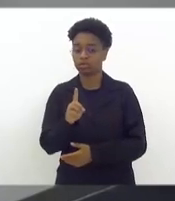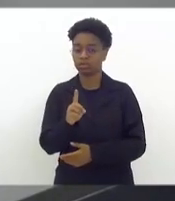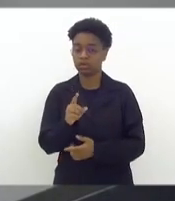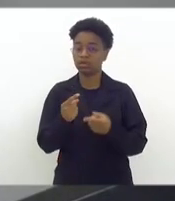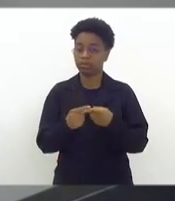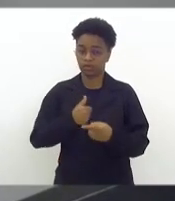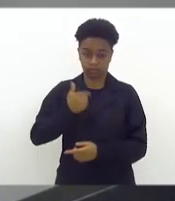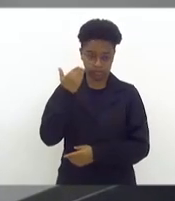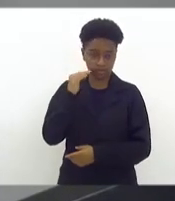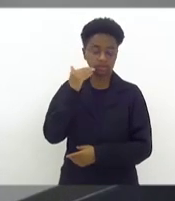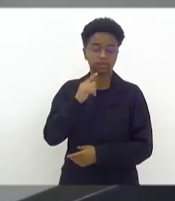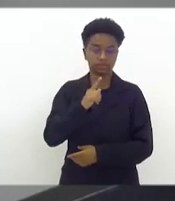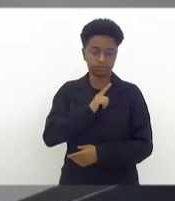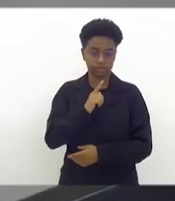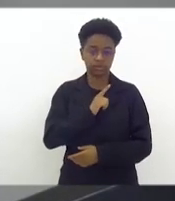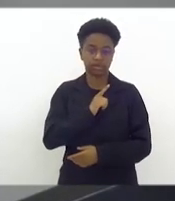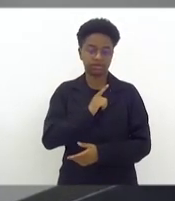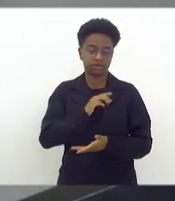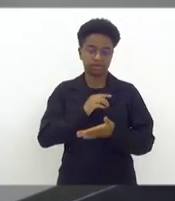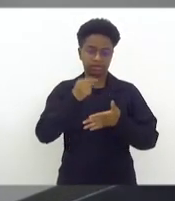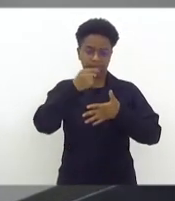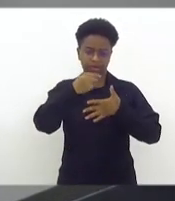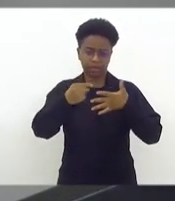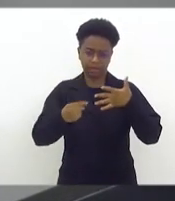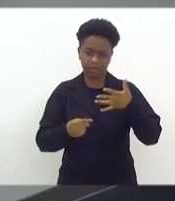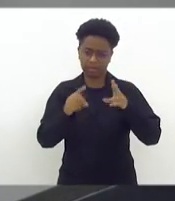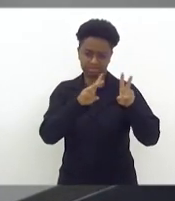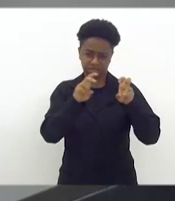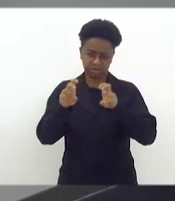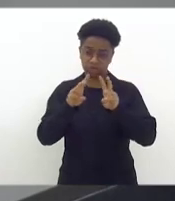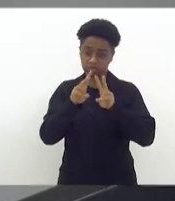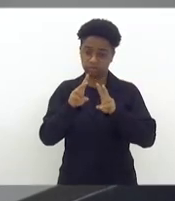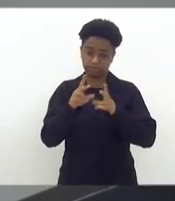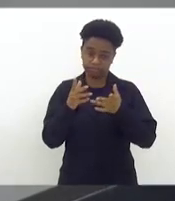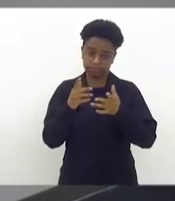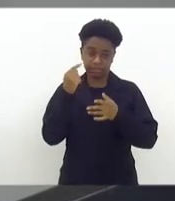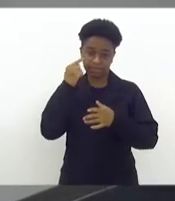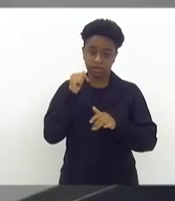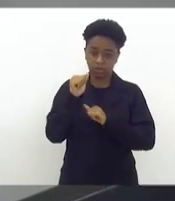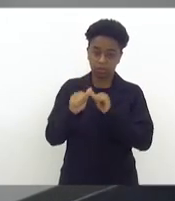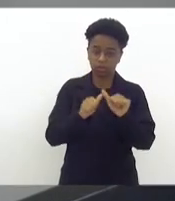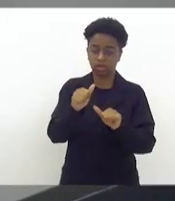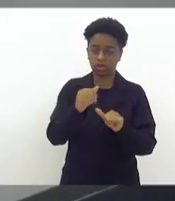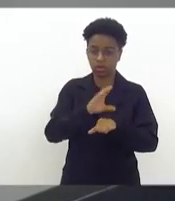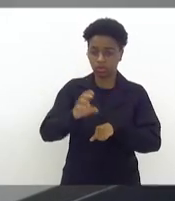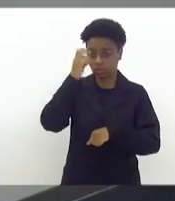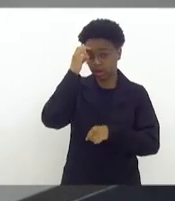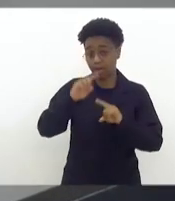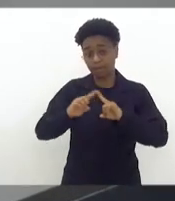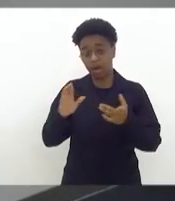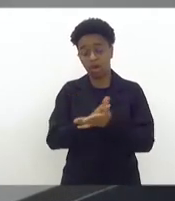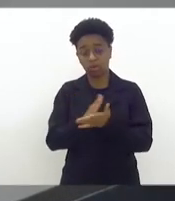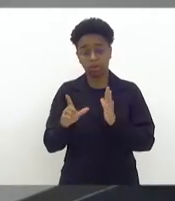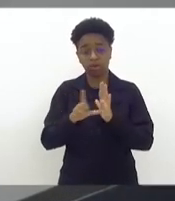há todo um aspecto envolvido aí na mudança de cultura, mas alguns grandes magazines já adotam essa prática